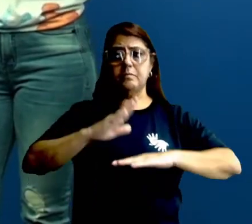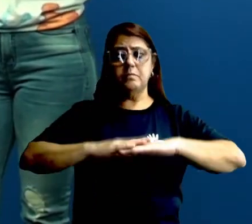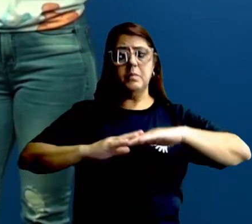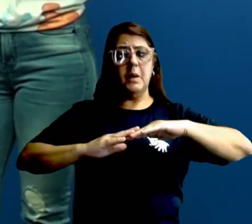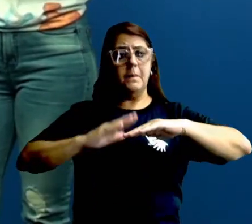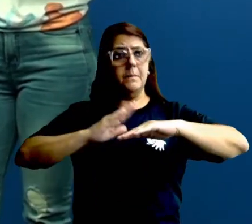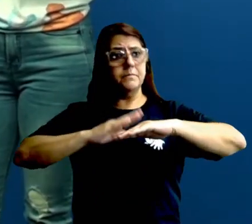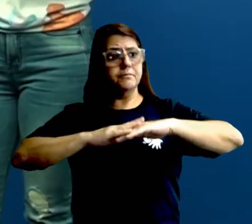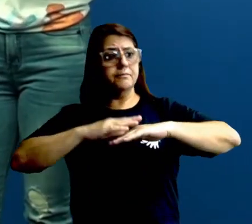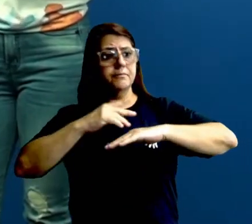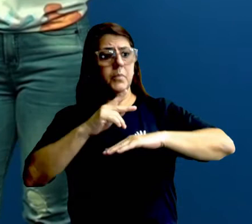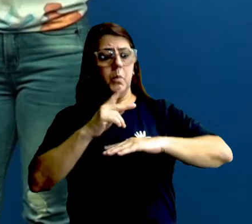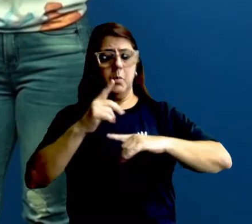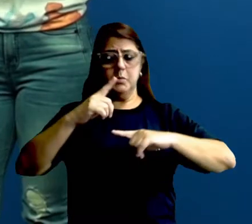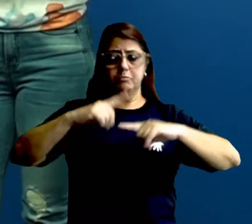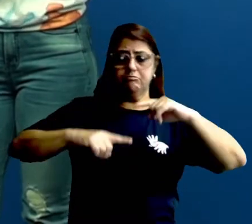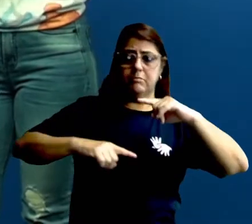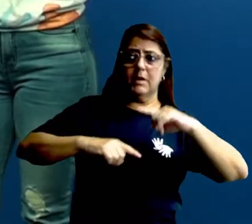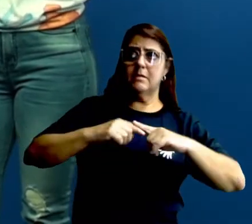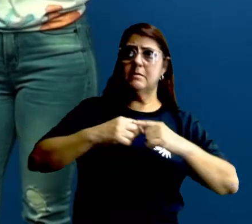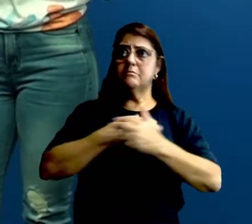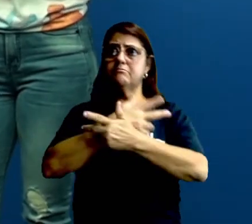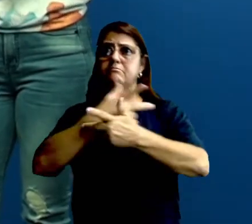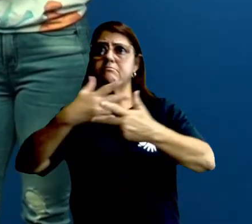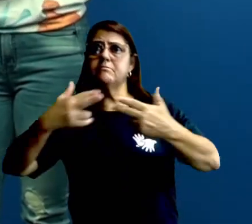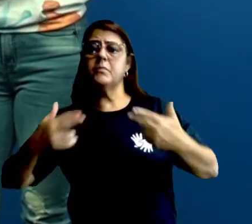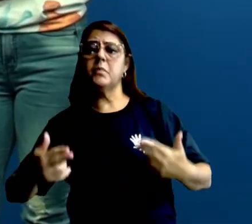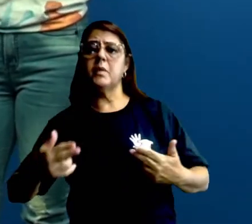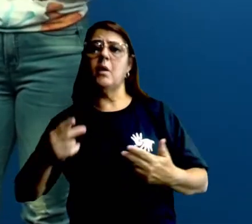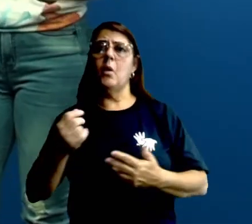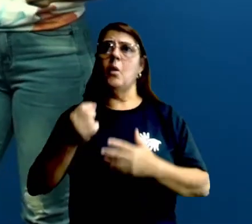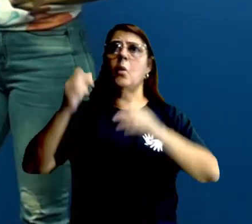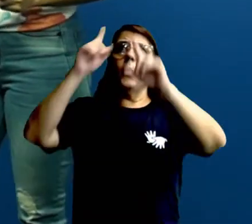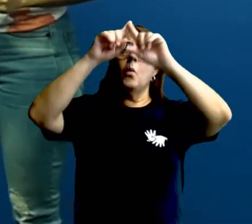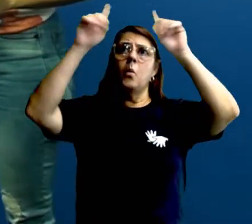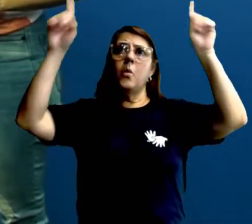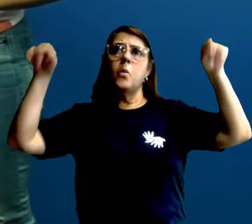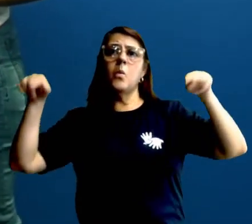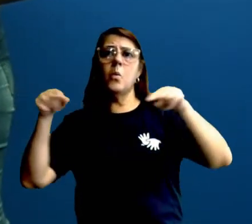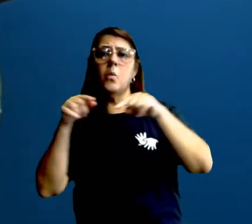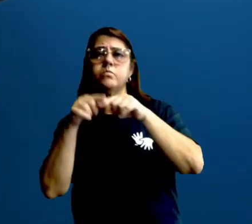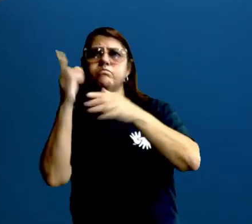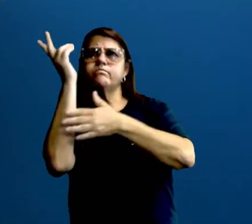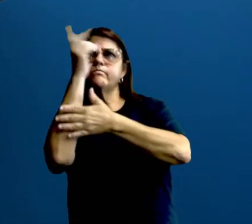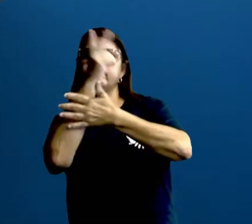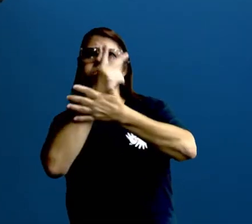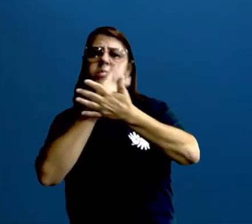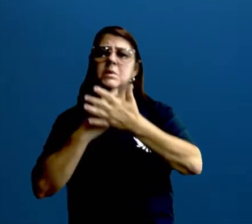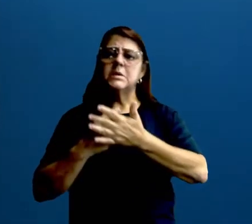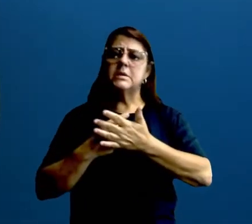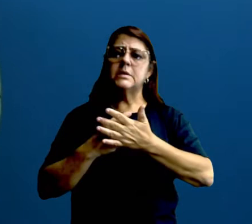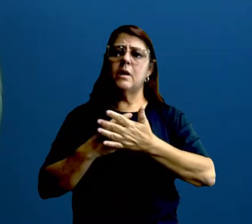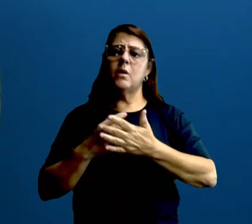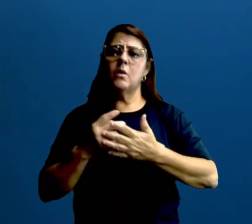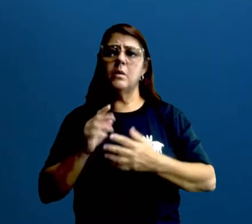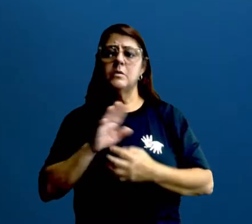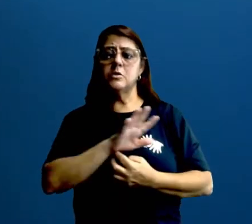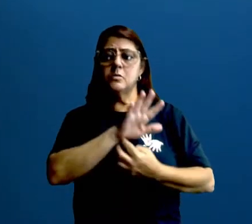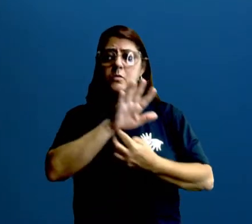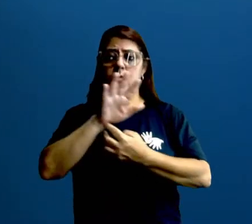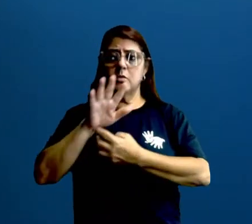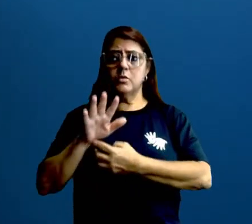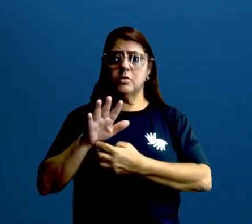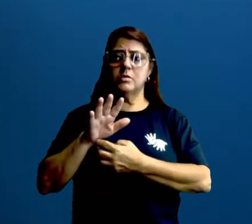material. Um quadro do período do Renascimento, enfim. A imagem aqui foi para trazer